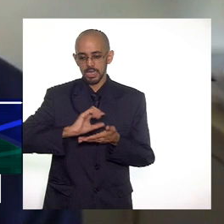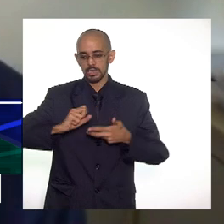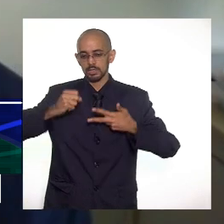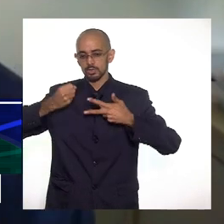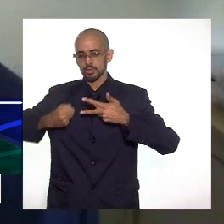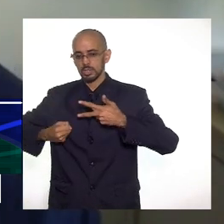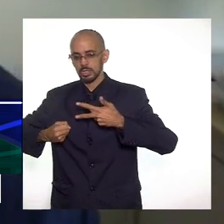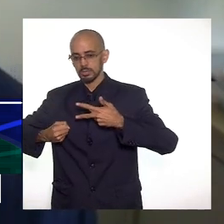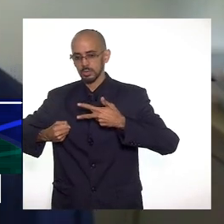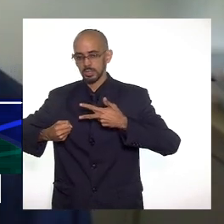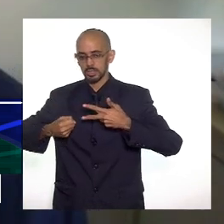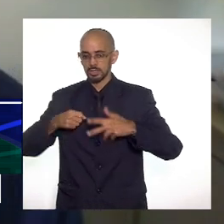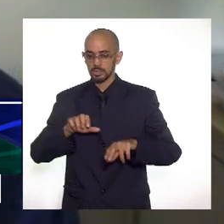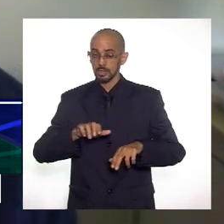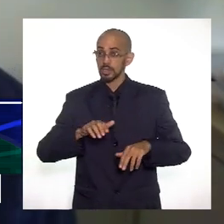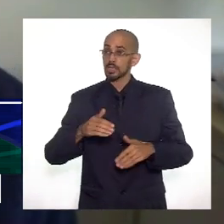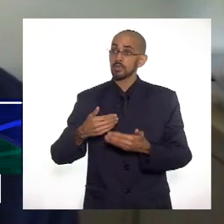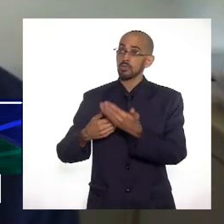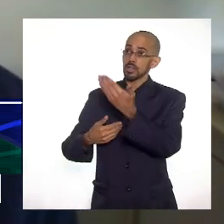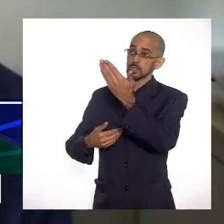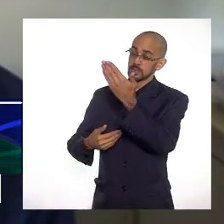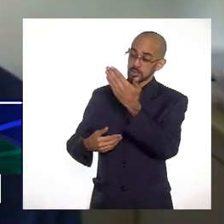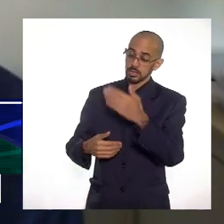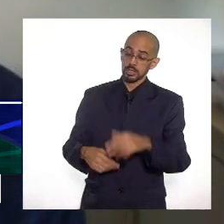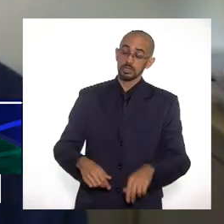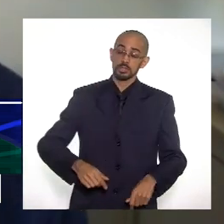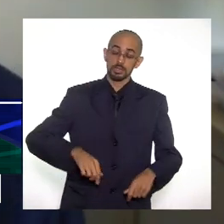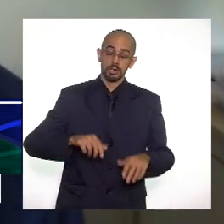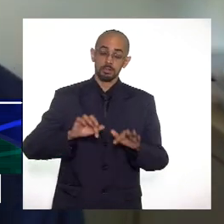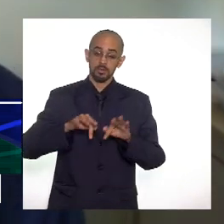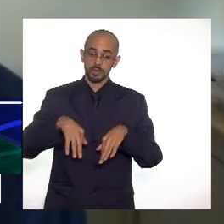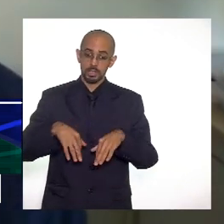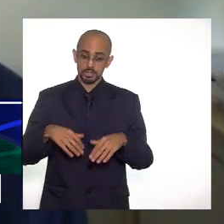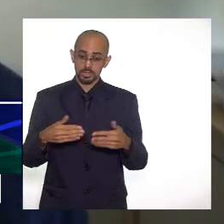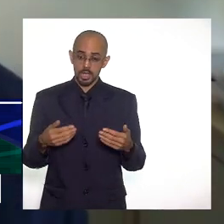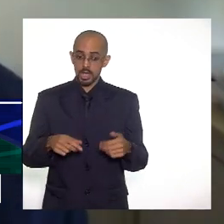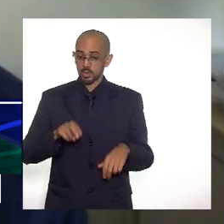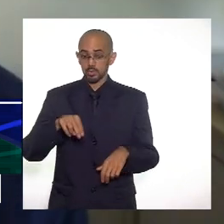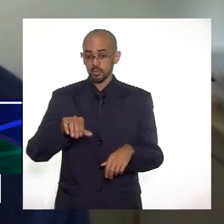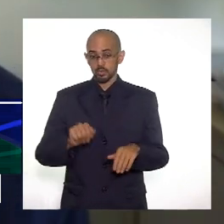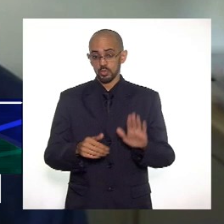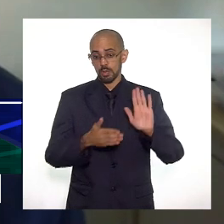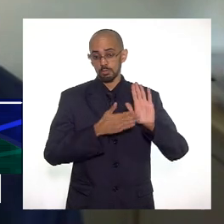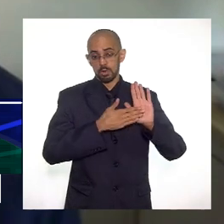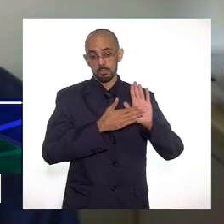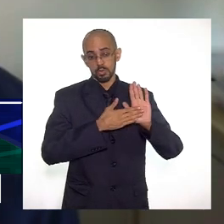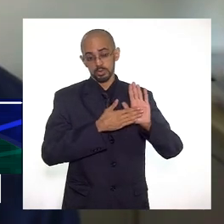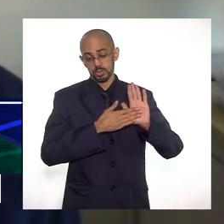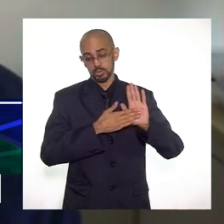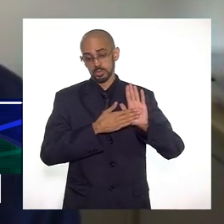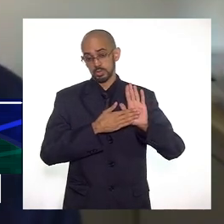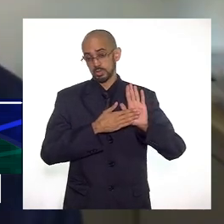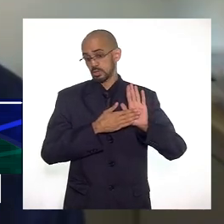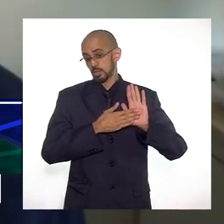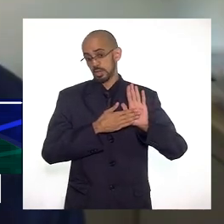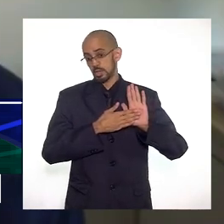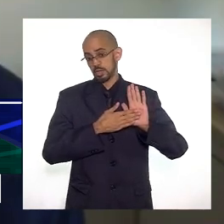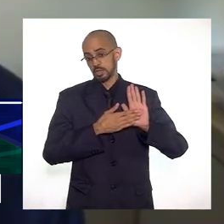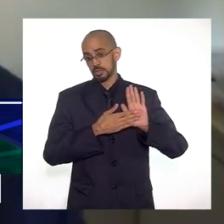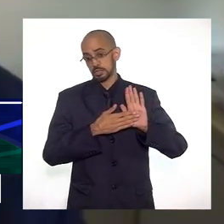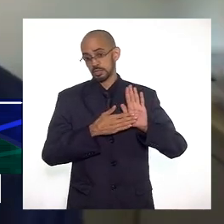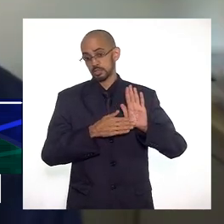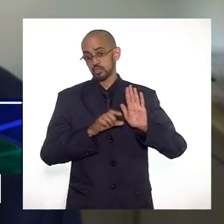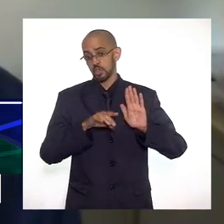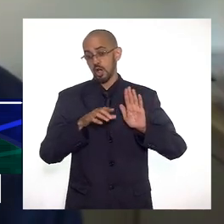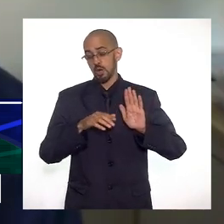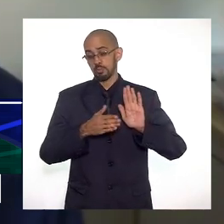o Vossa Excelência, para concluir, senhor presidente, jamais propôs isso, só propôs